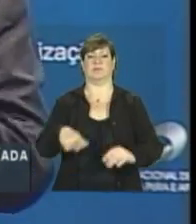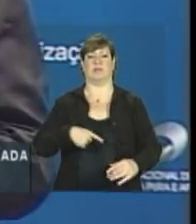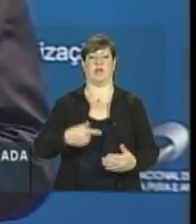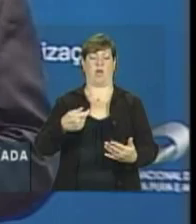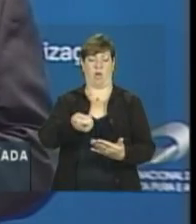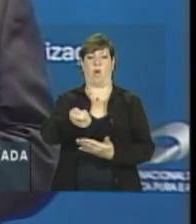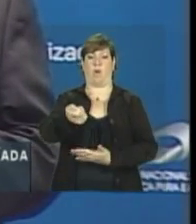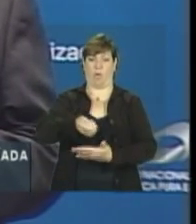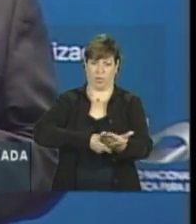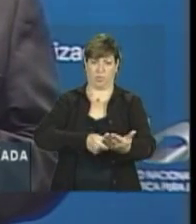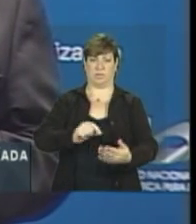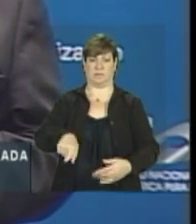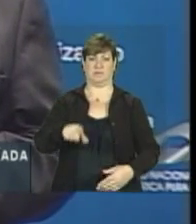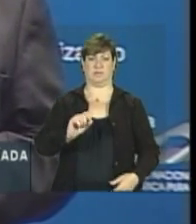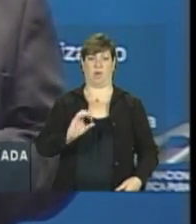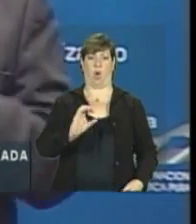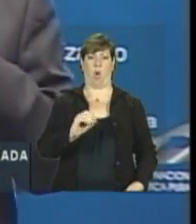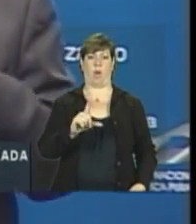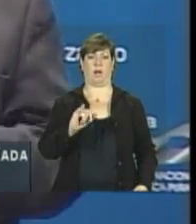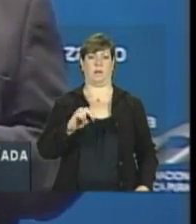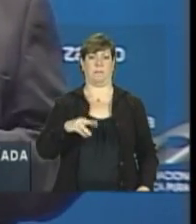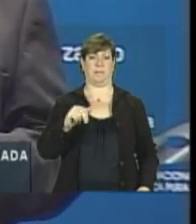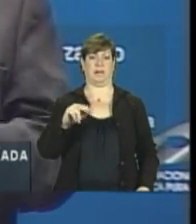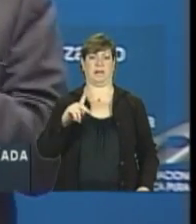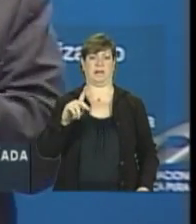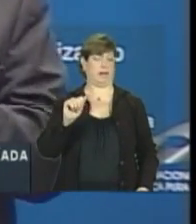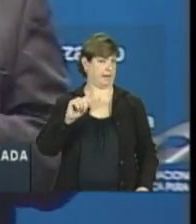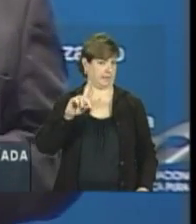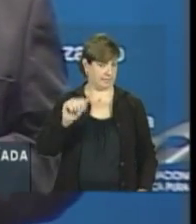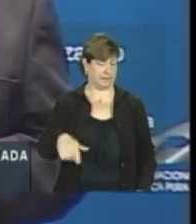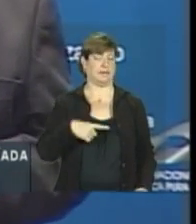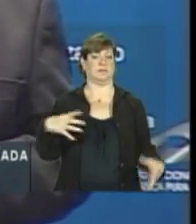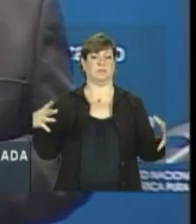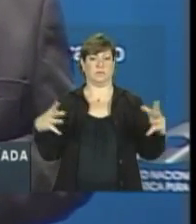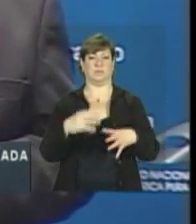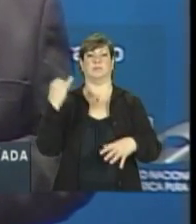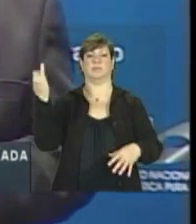a importância dessa institucionalidade, dessa parceria entre